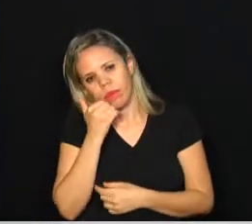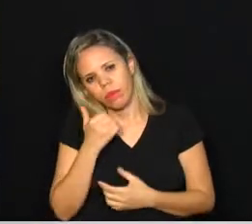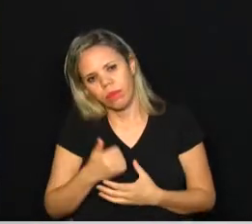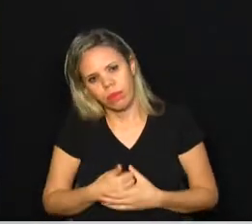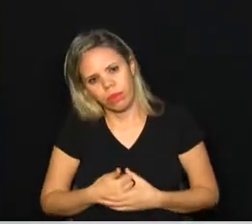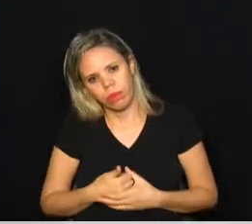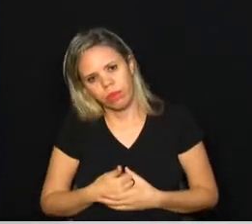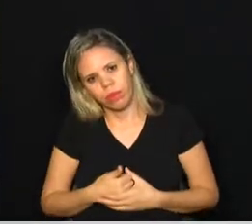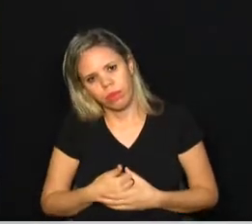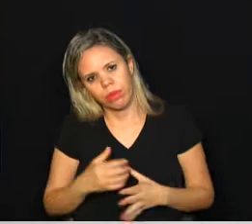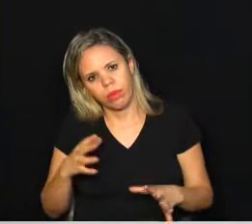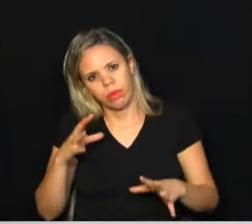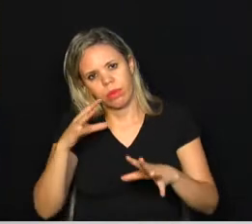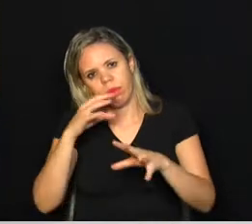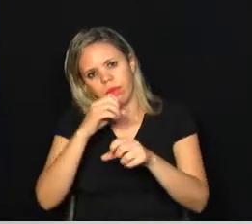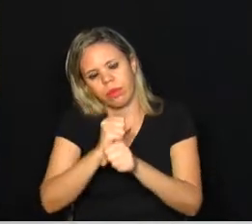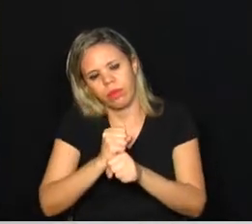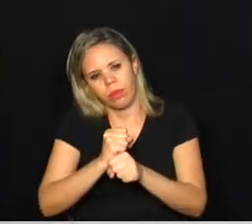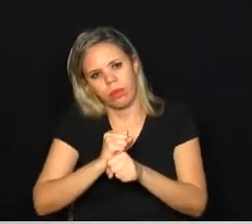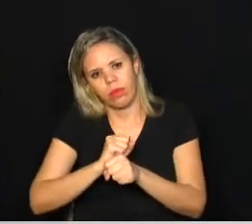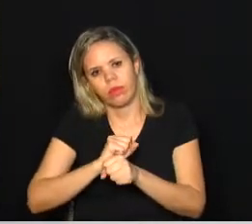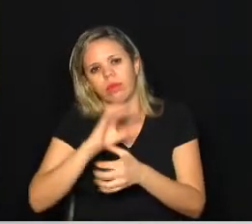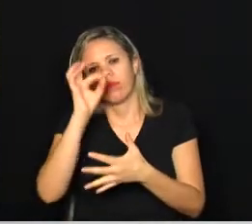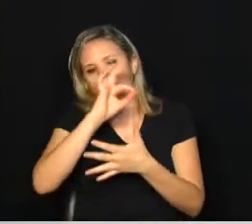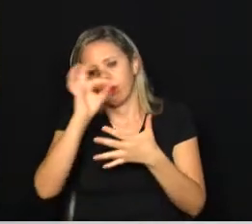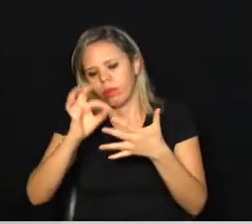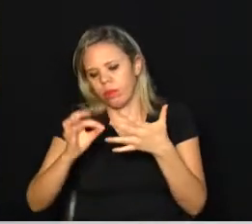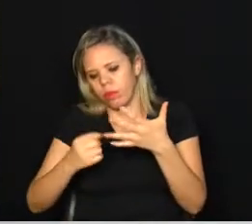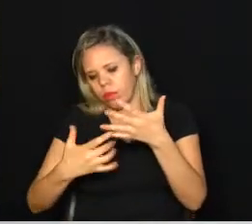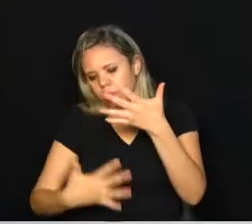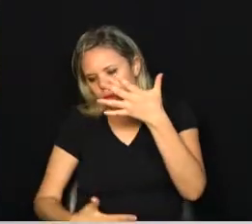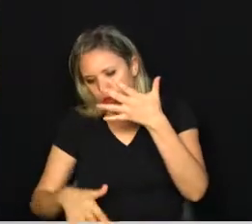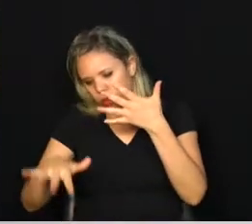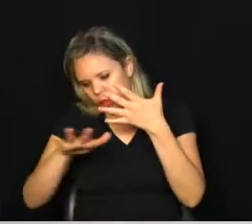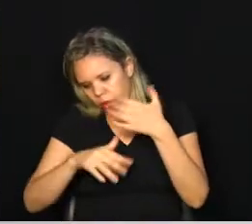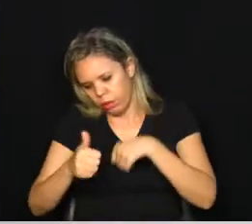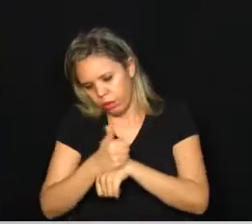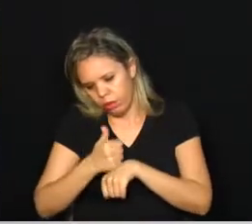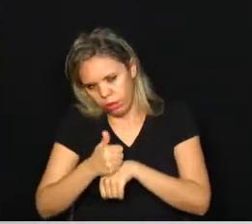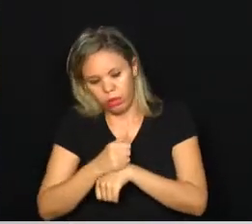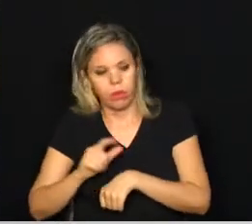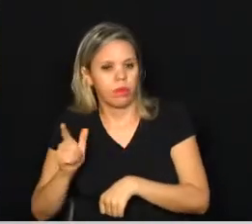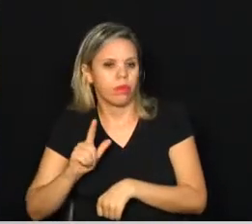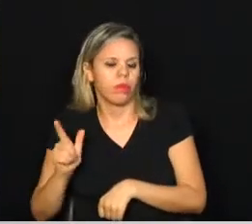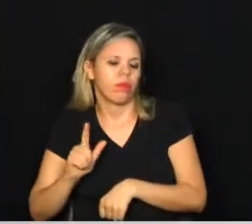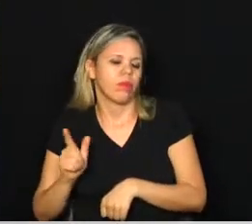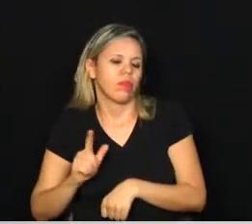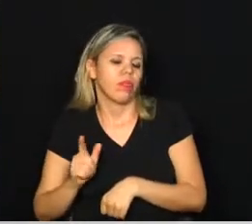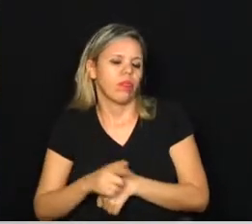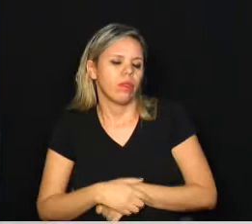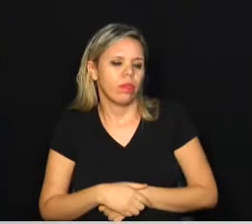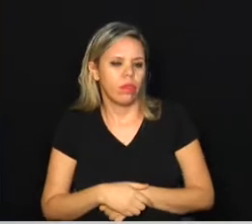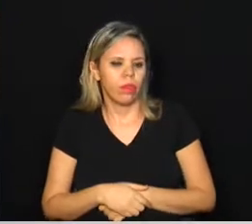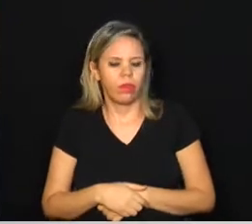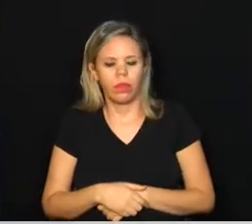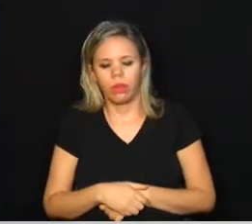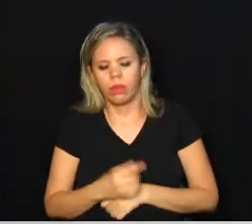nesse guarda-chuva em cima de todas as nossas áreas e, obviamente, especificamente para cada